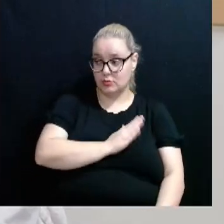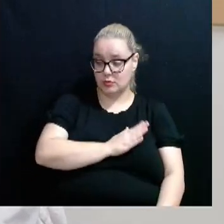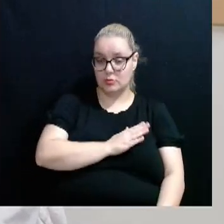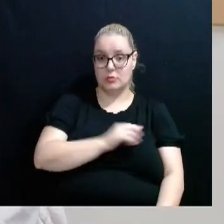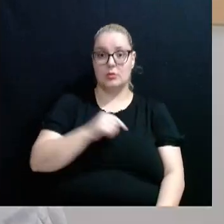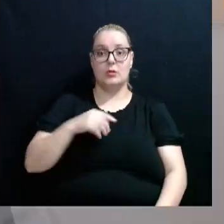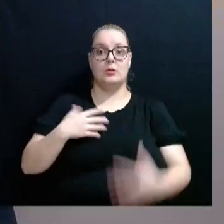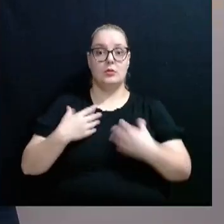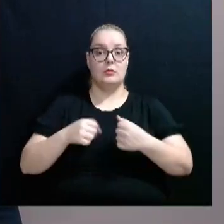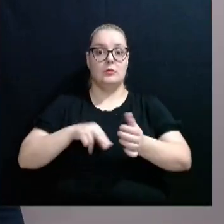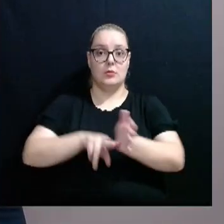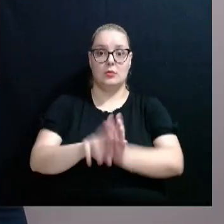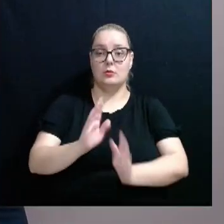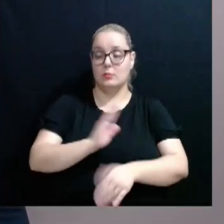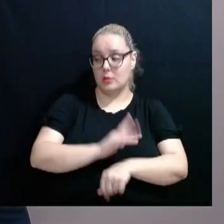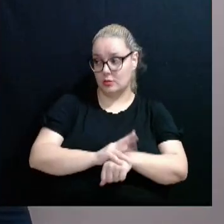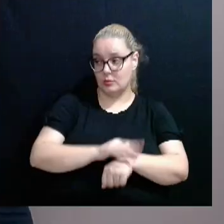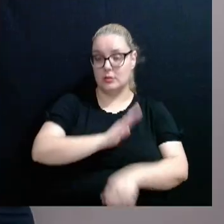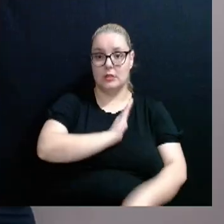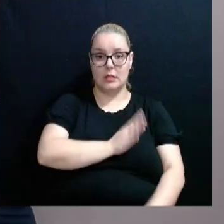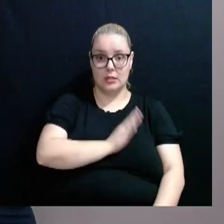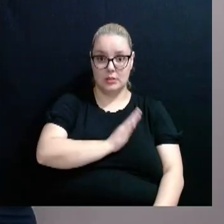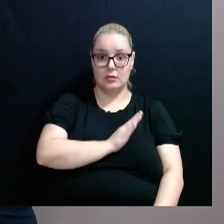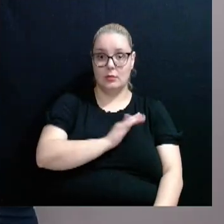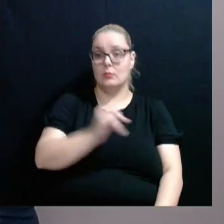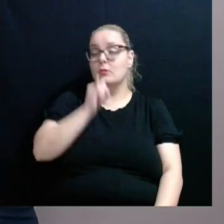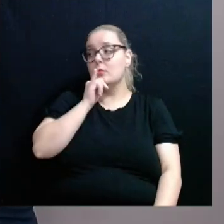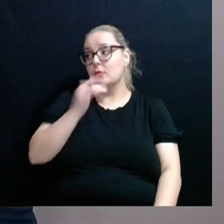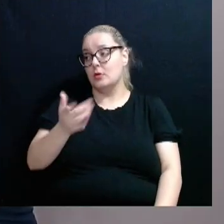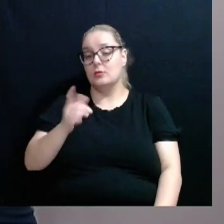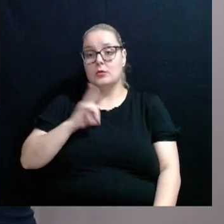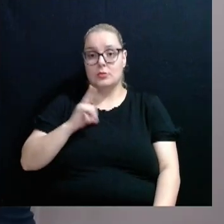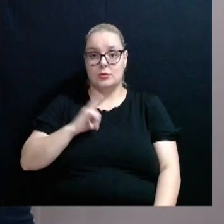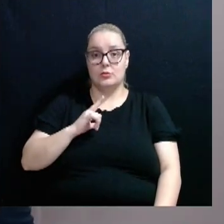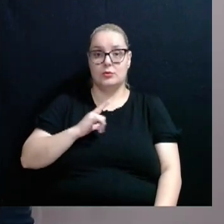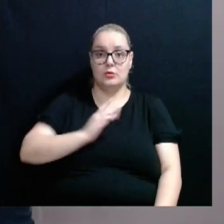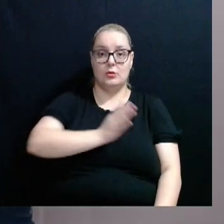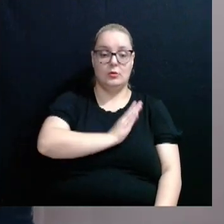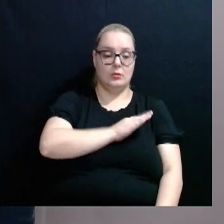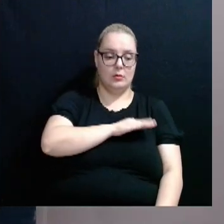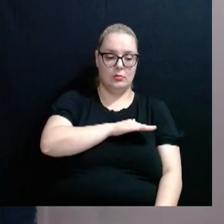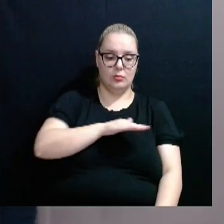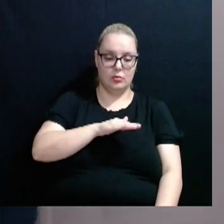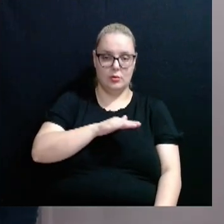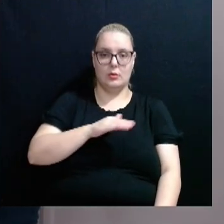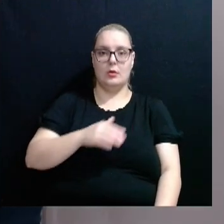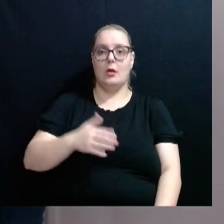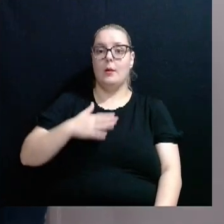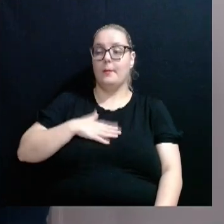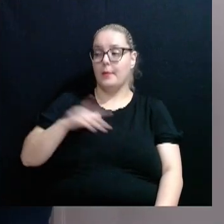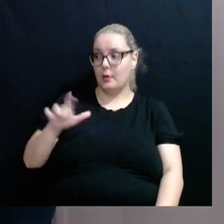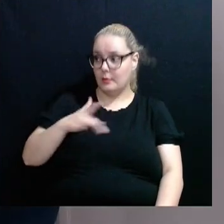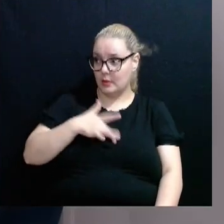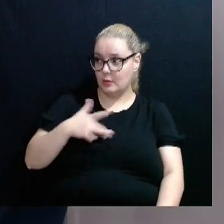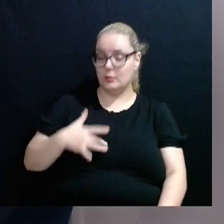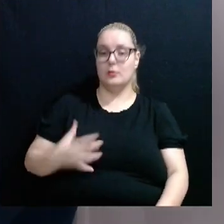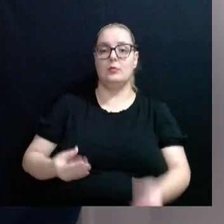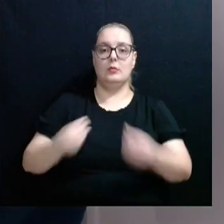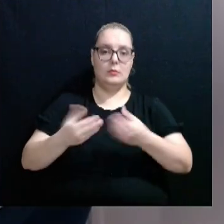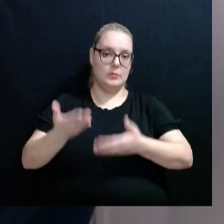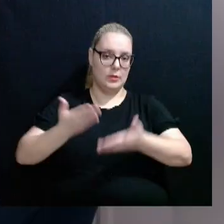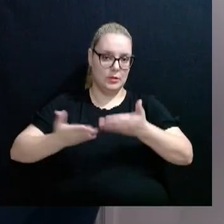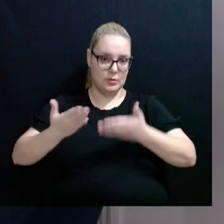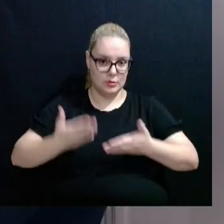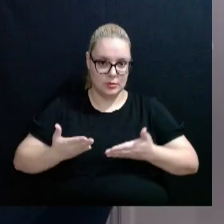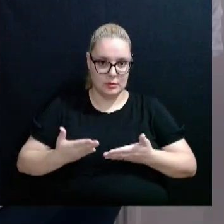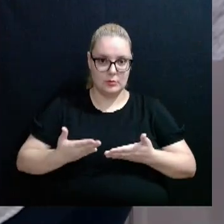doença cardíaca. Por exemplo, eu tive um infarto. O meu plano de saúde vai me dar o tratamento